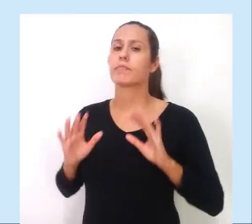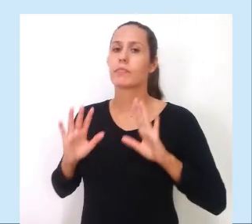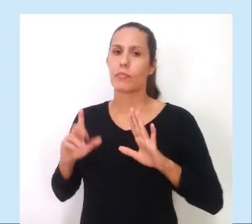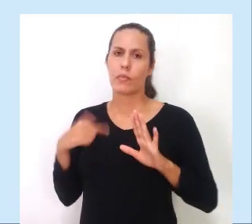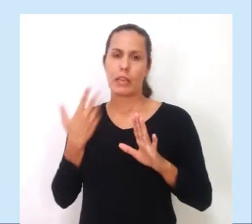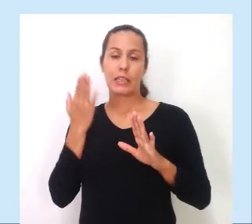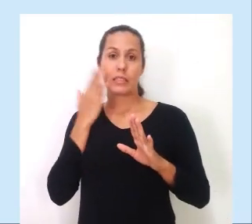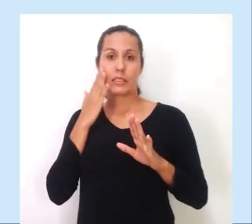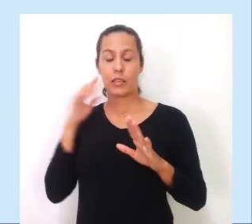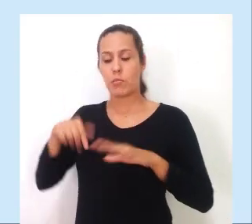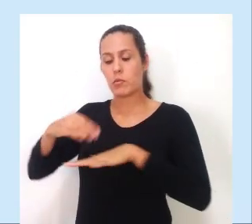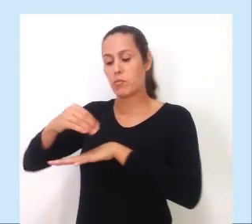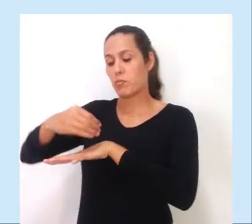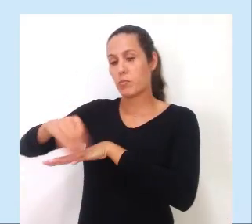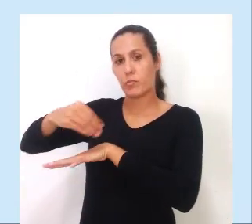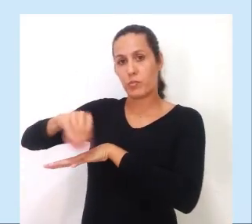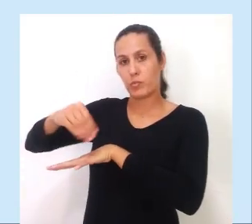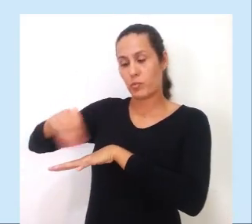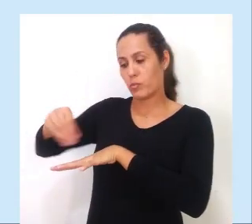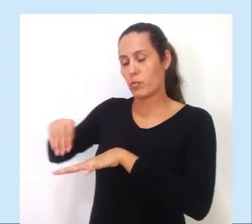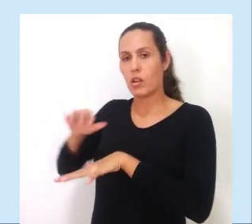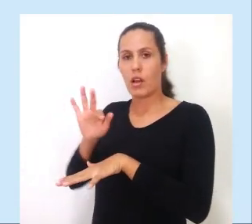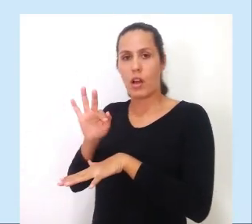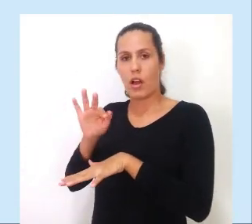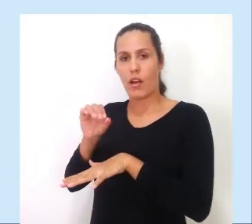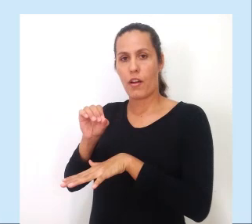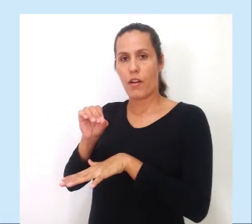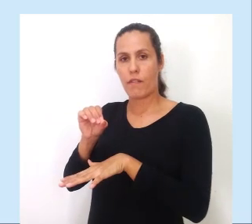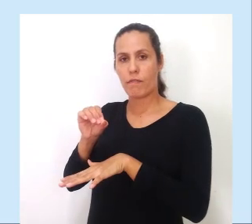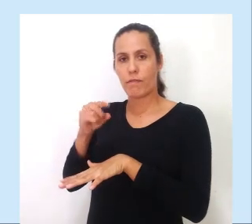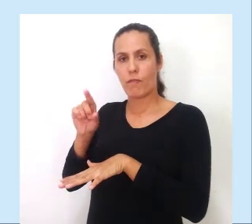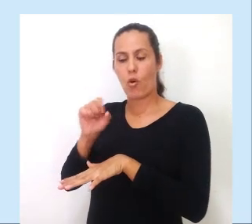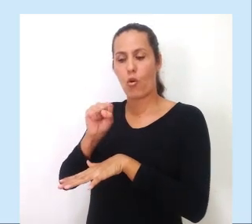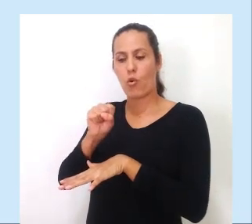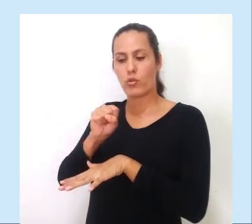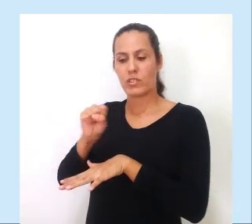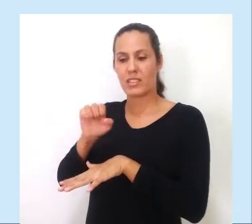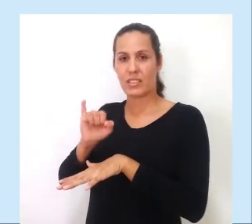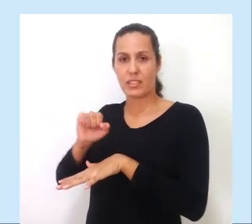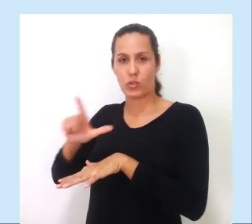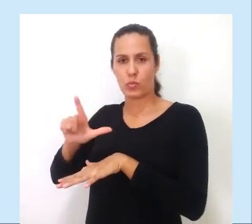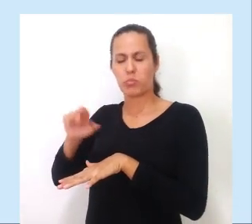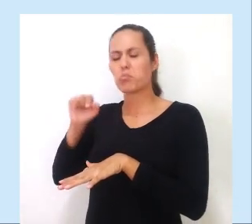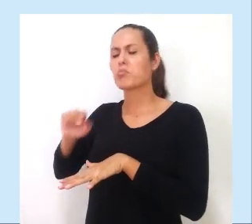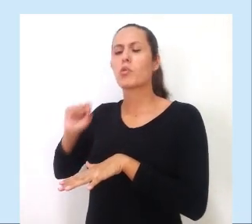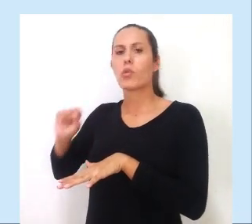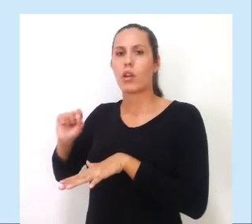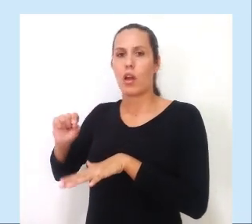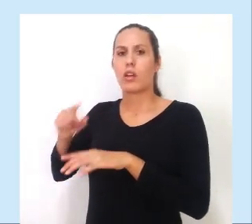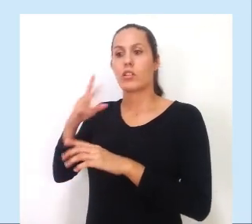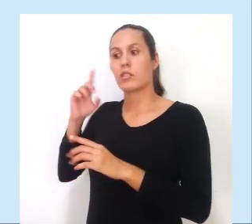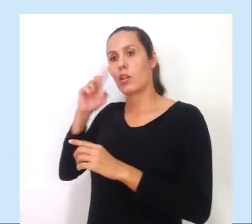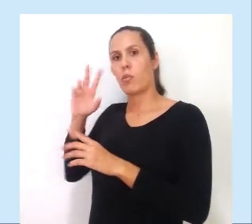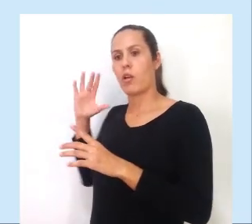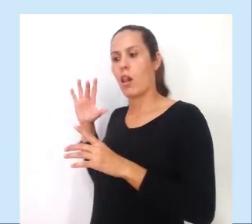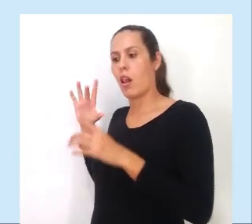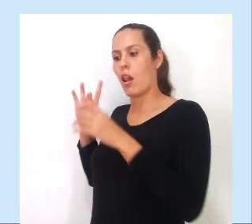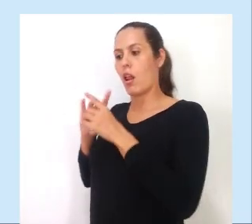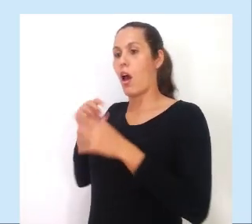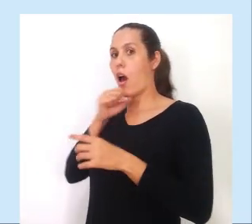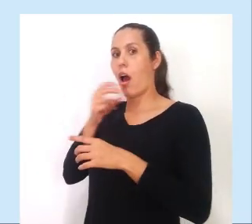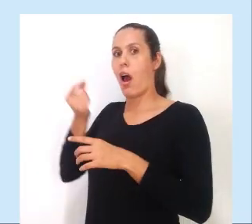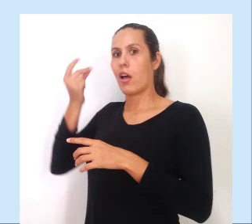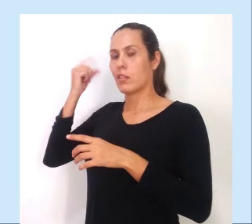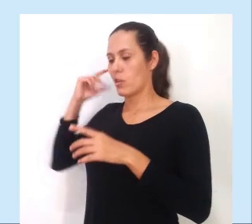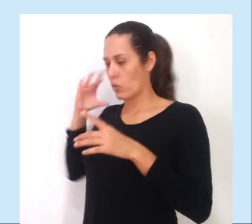é a sua origem? De onde vem um fóssil? Geralmente a gente sempre liga o fóssil a alguma coisa